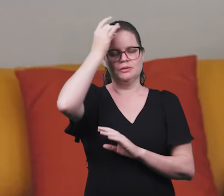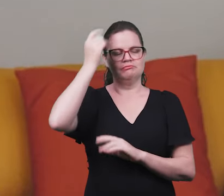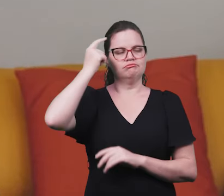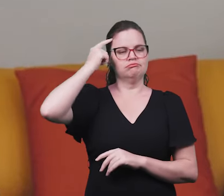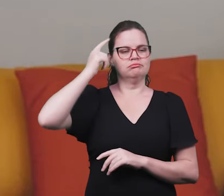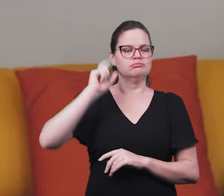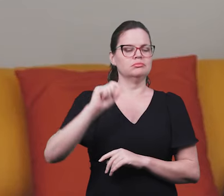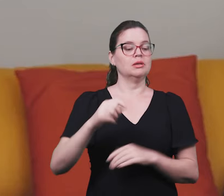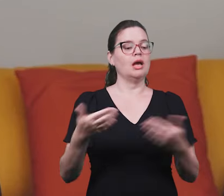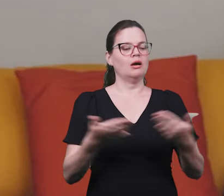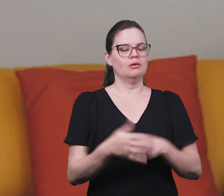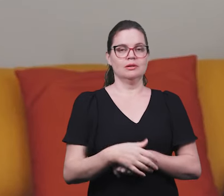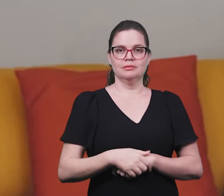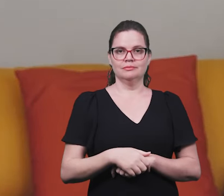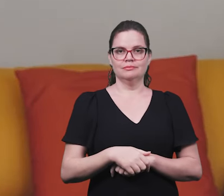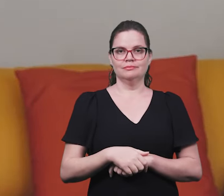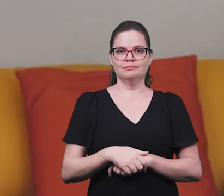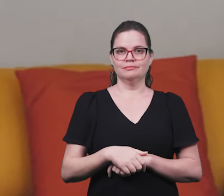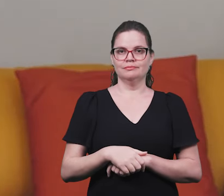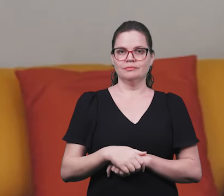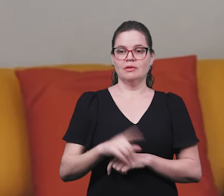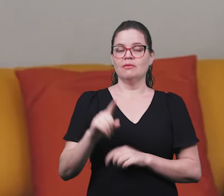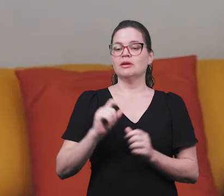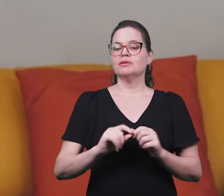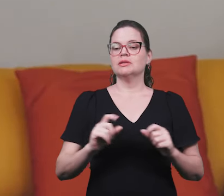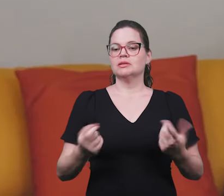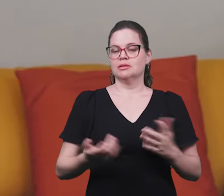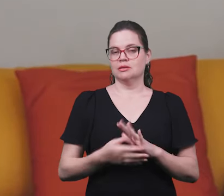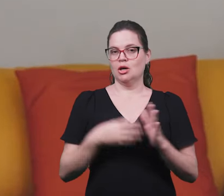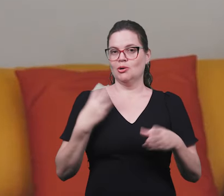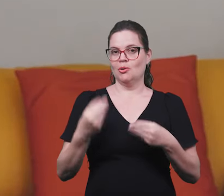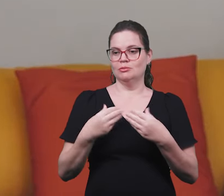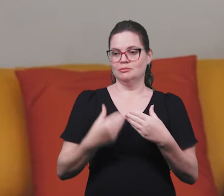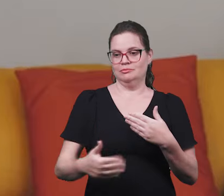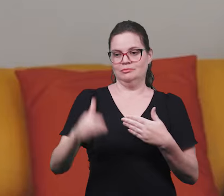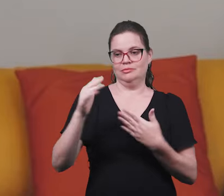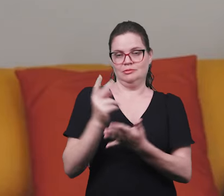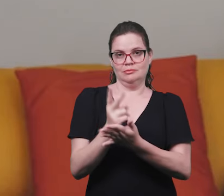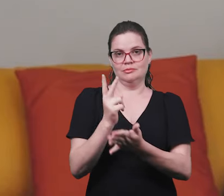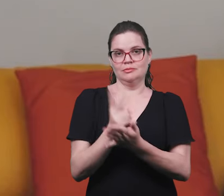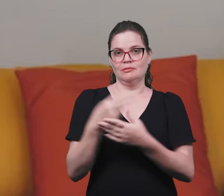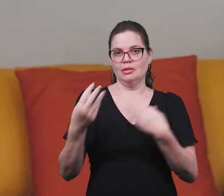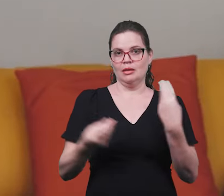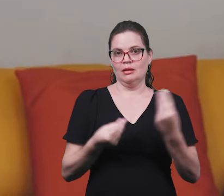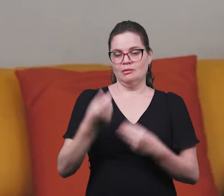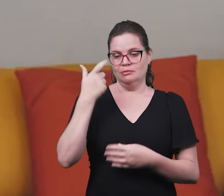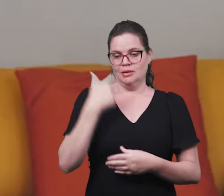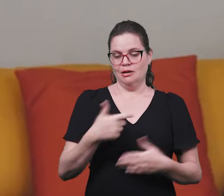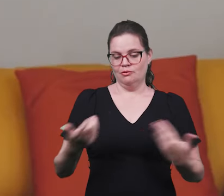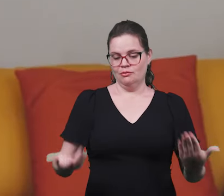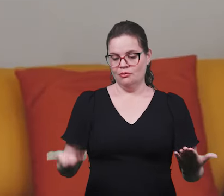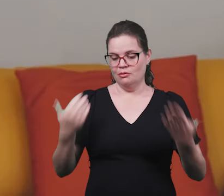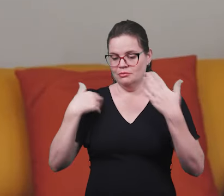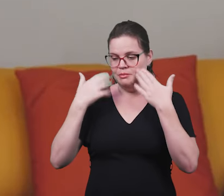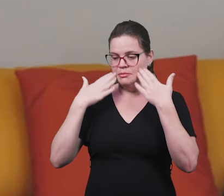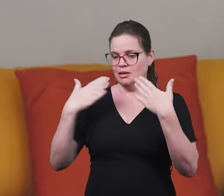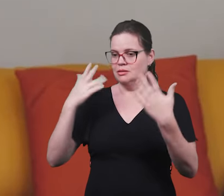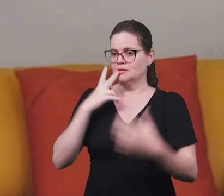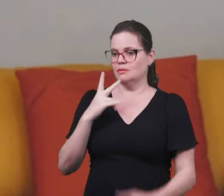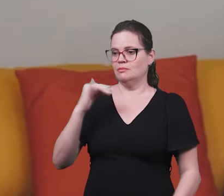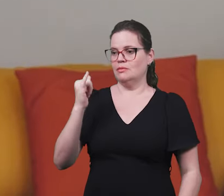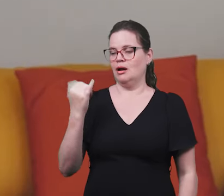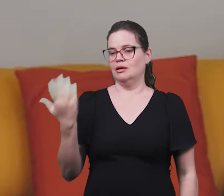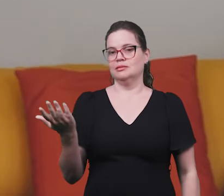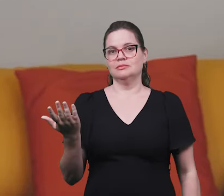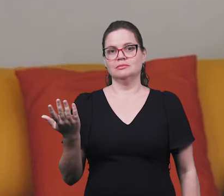mente é essa só: e agora? O que fazer, né? Como prosseguir? Como nos justificar diante do Pai em